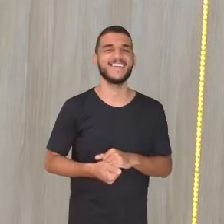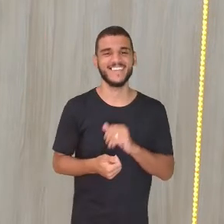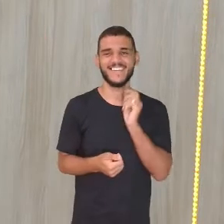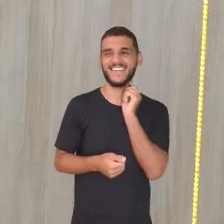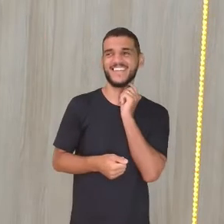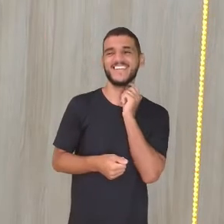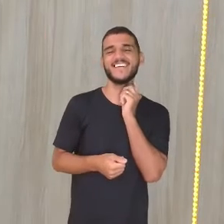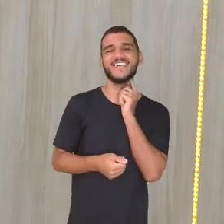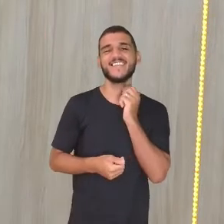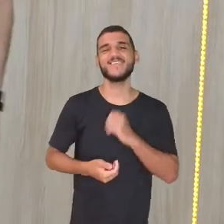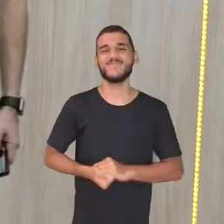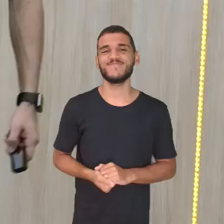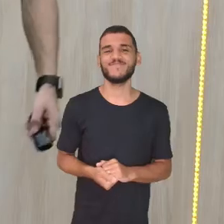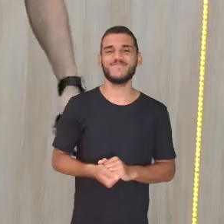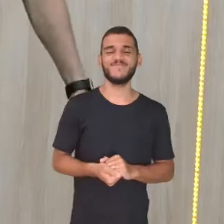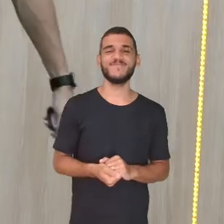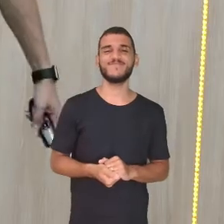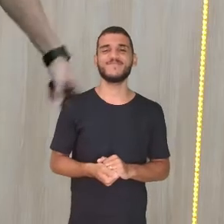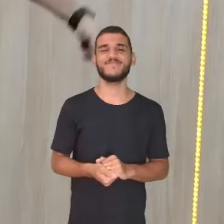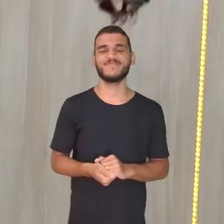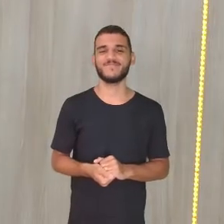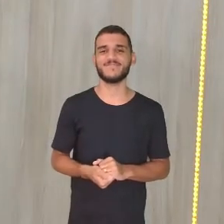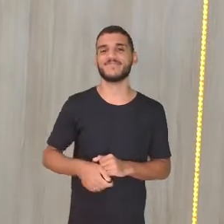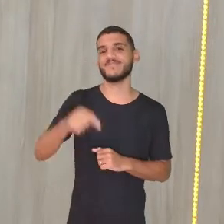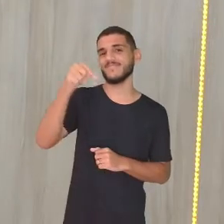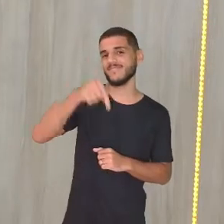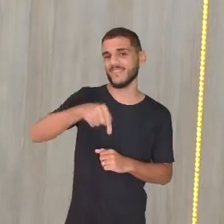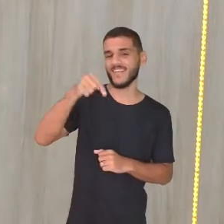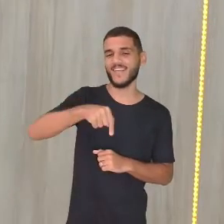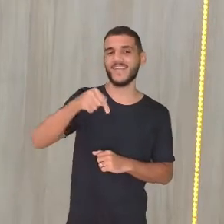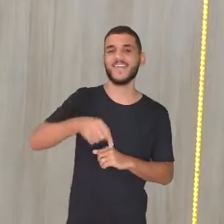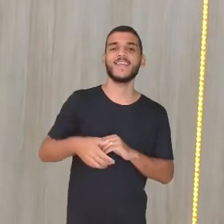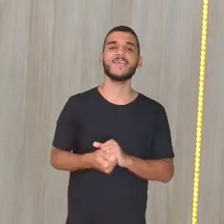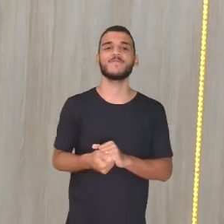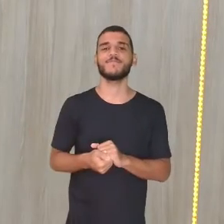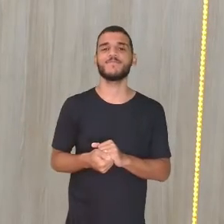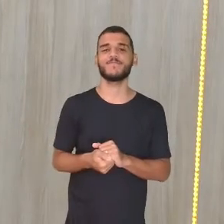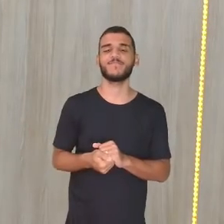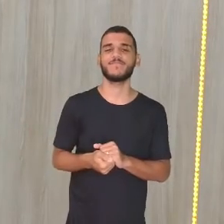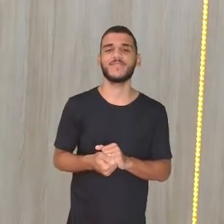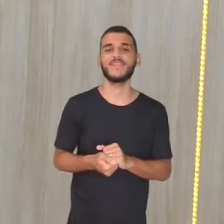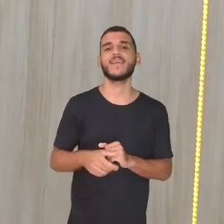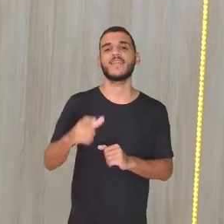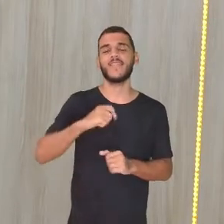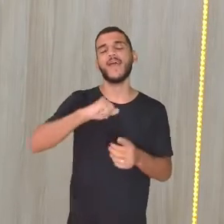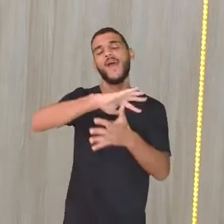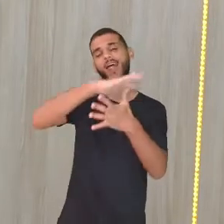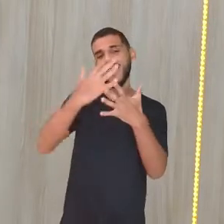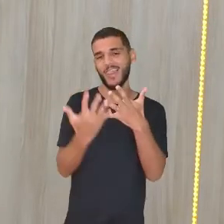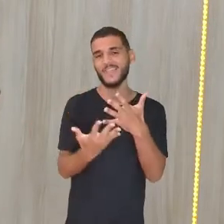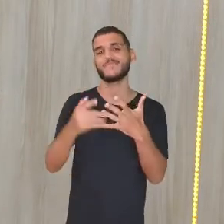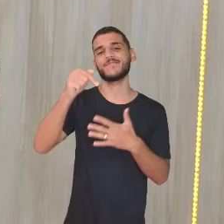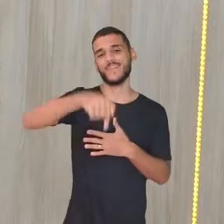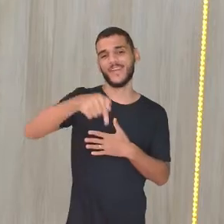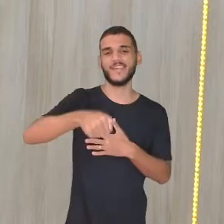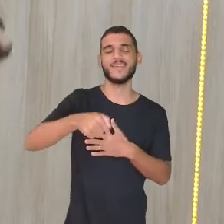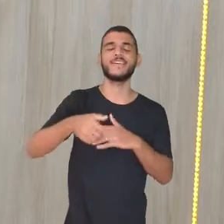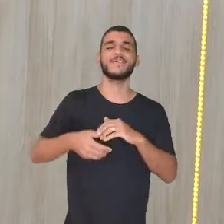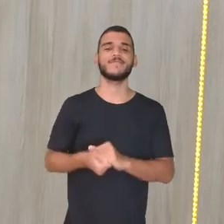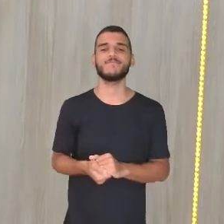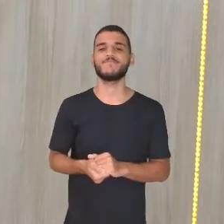Aí, pai. Ele tá aqui para trazer aí, certo? A linguagem de sinais para